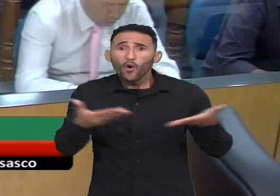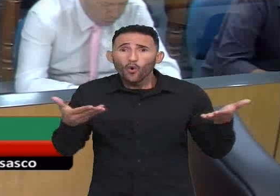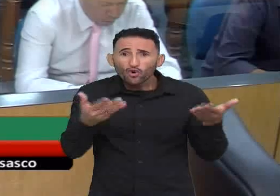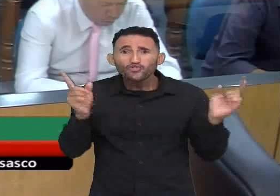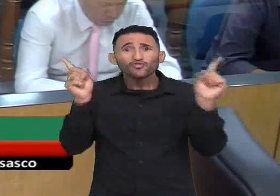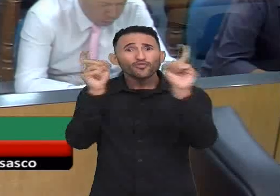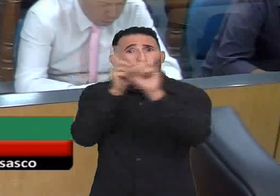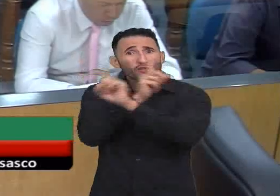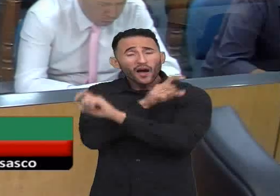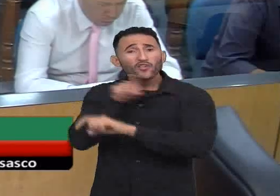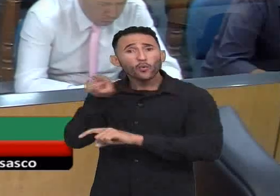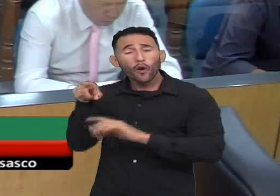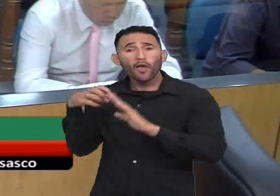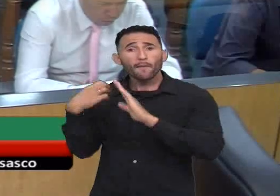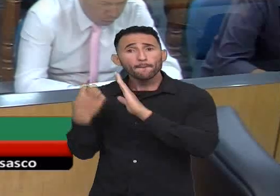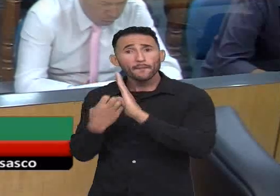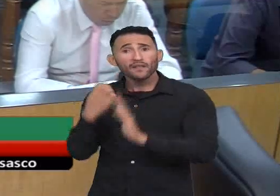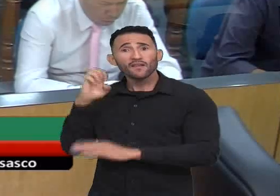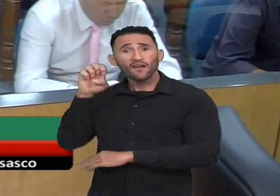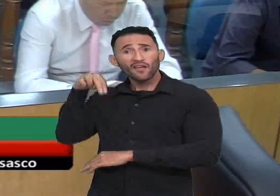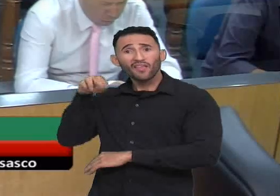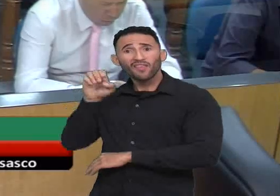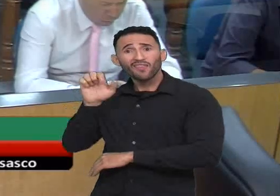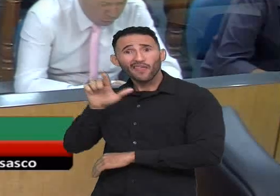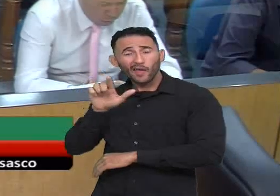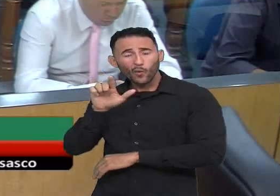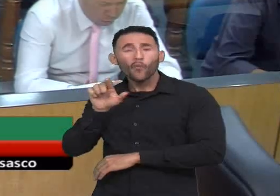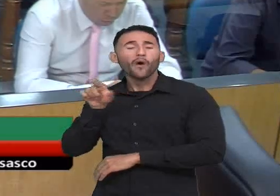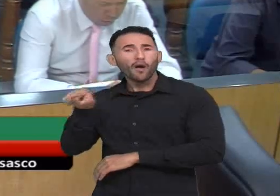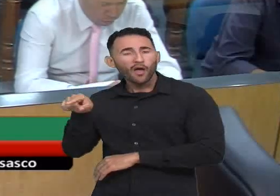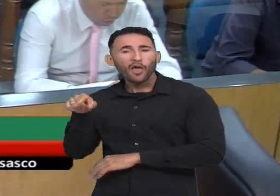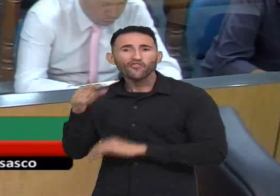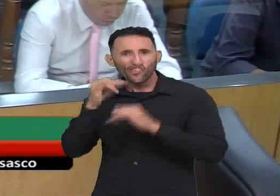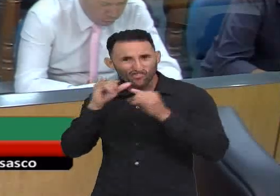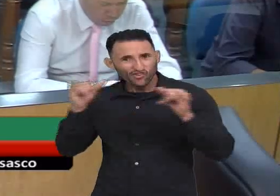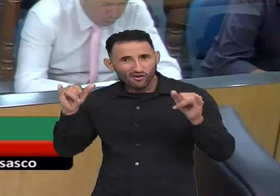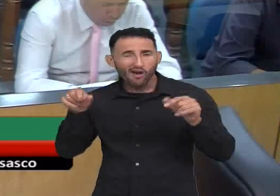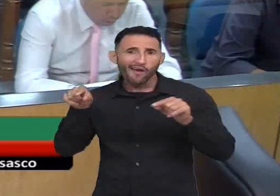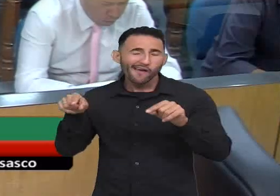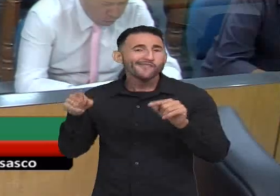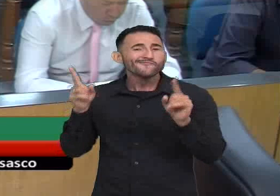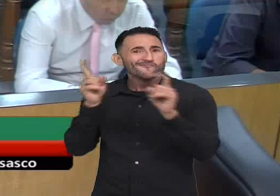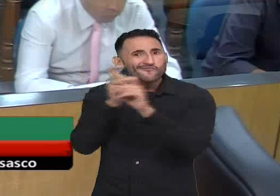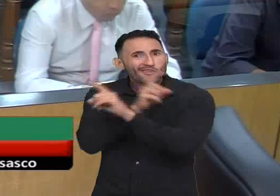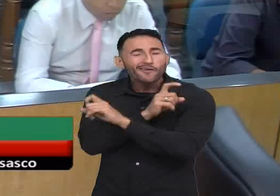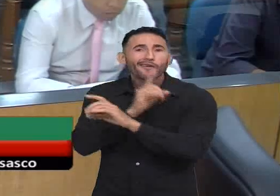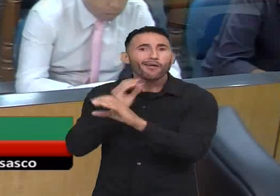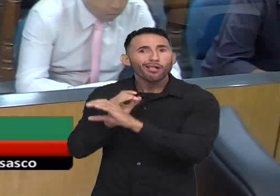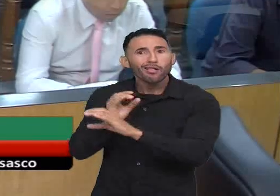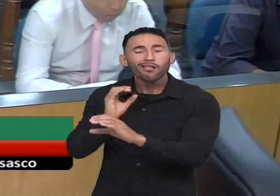né? Agora mesmo eu estava ali próximo do vereador Emerson, meu telefone tocou,